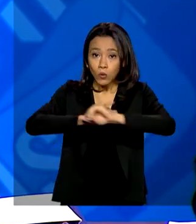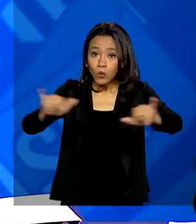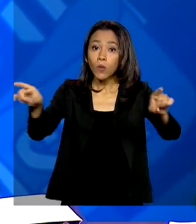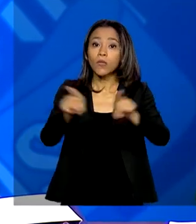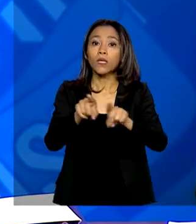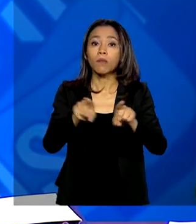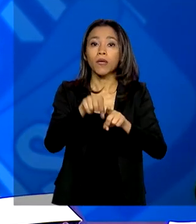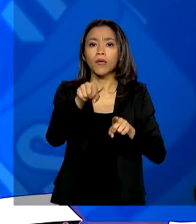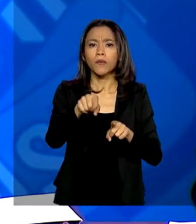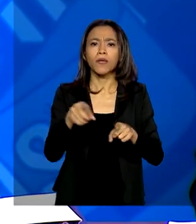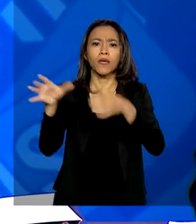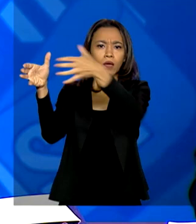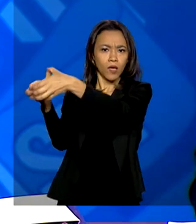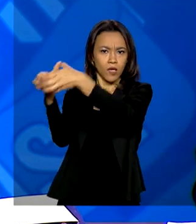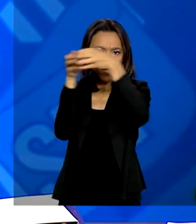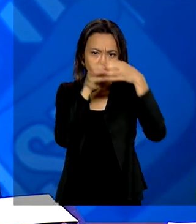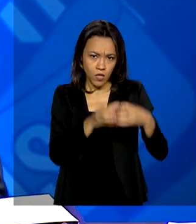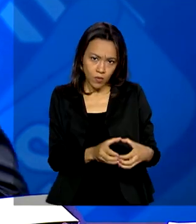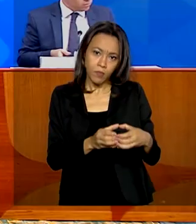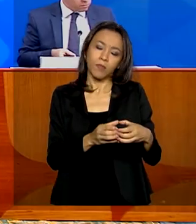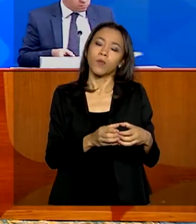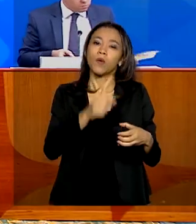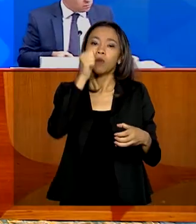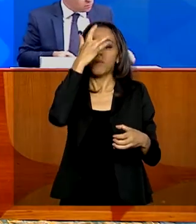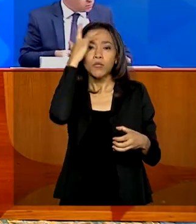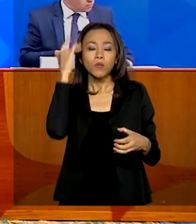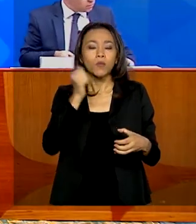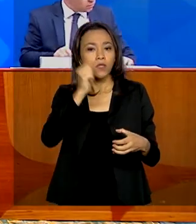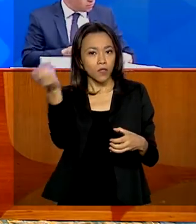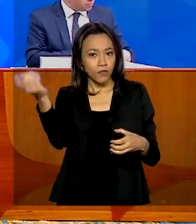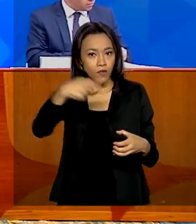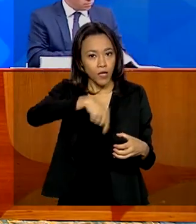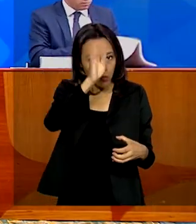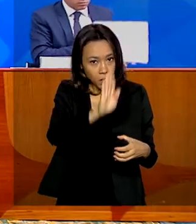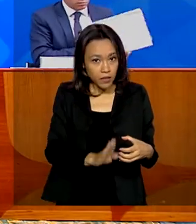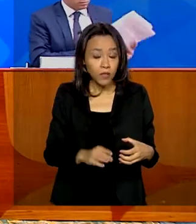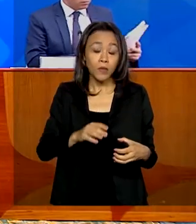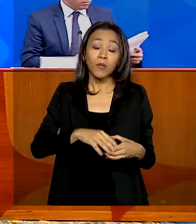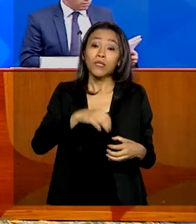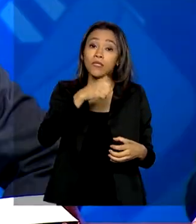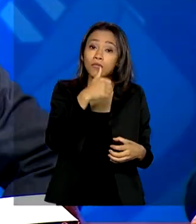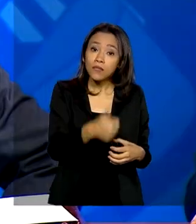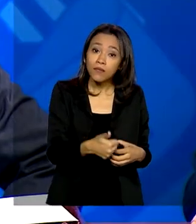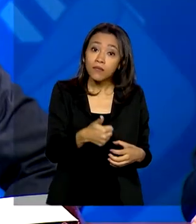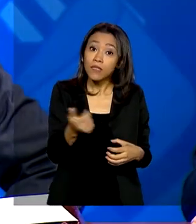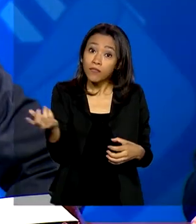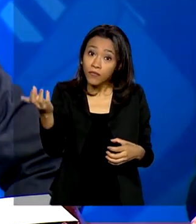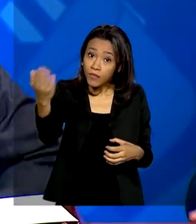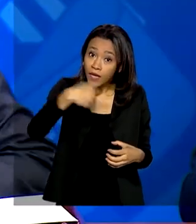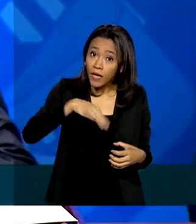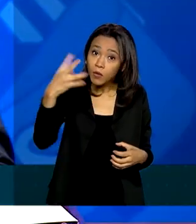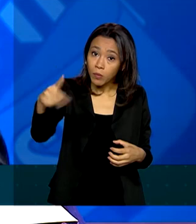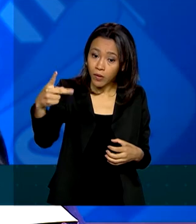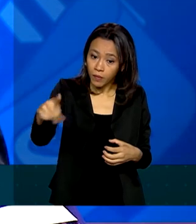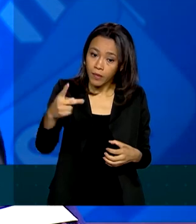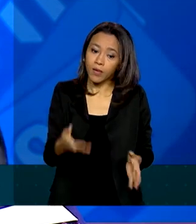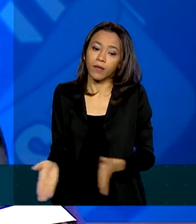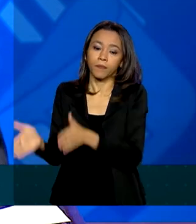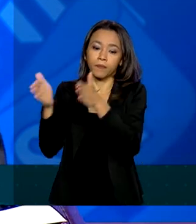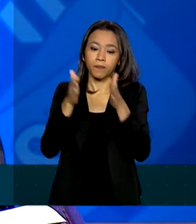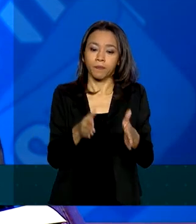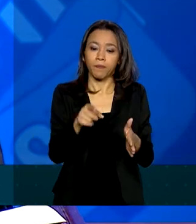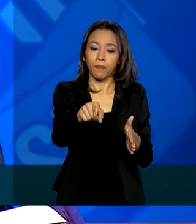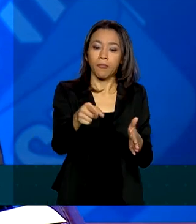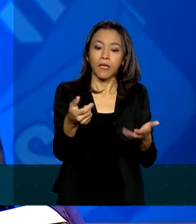repatriação de mais um grupo de brasileiros desta vez foram 201 pessoas vindas do paraguai como nós já falamos